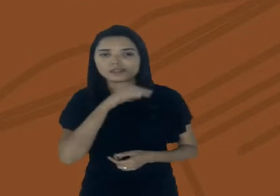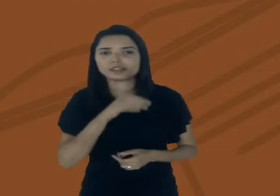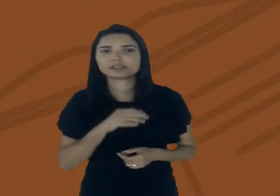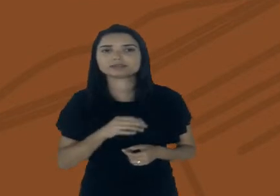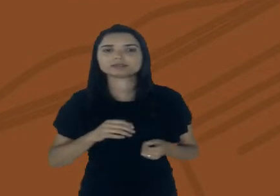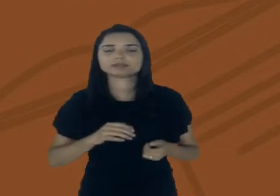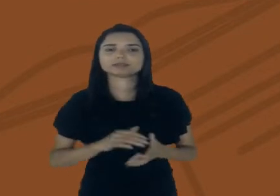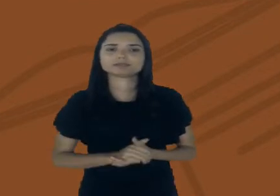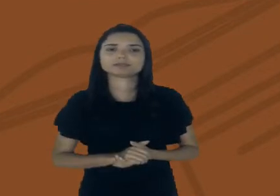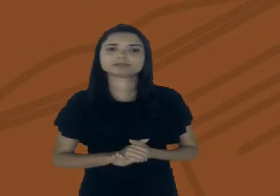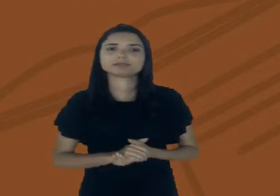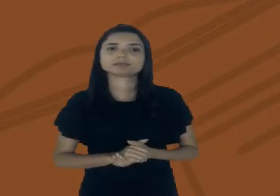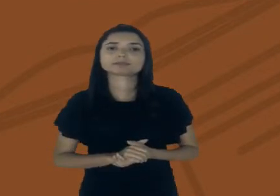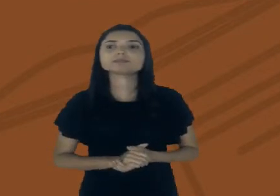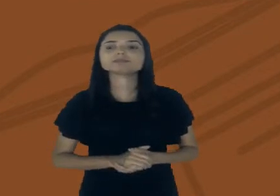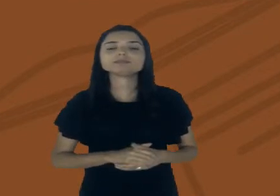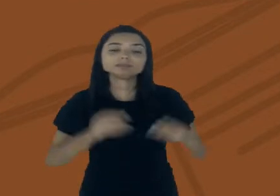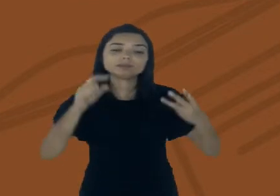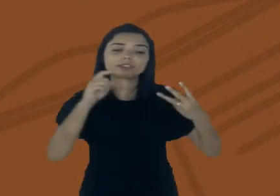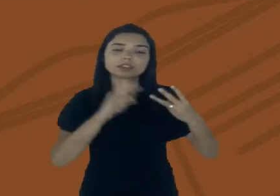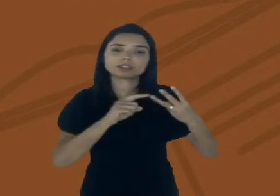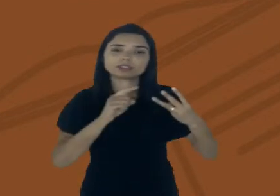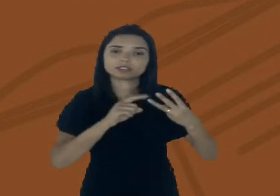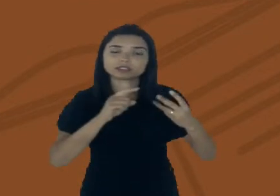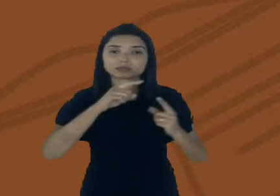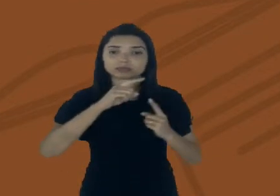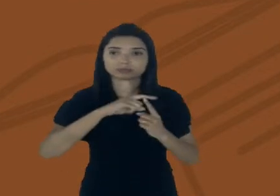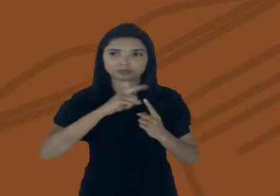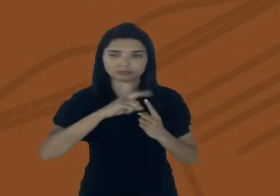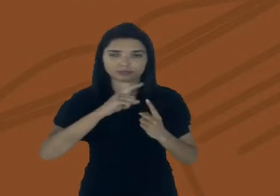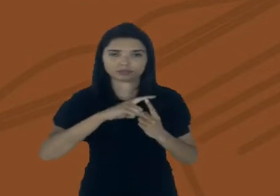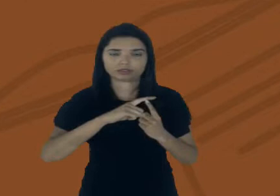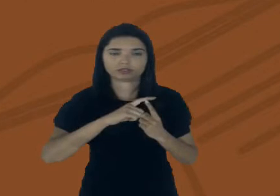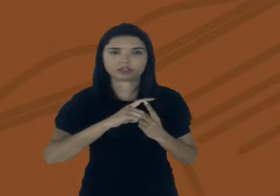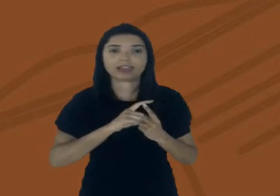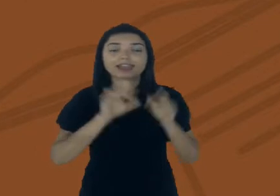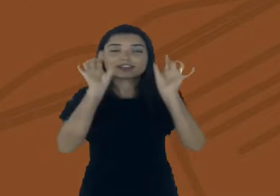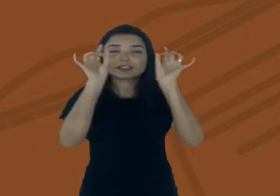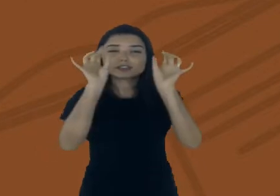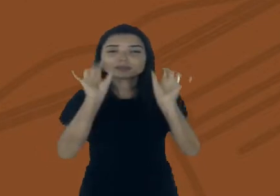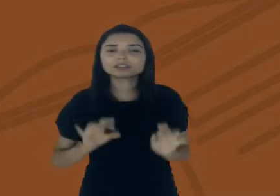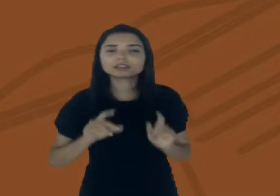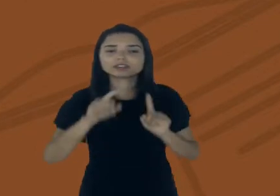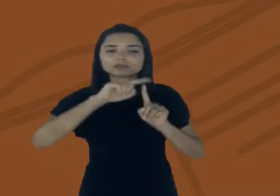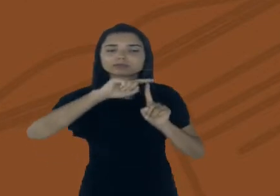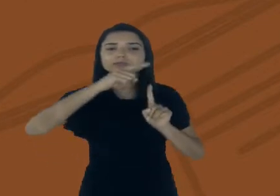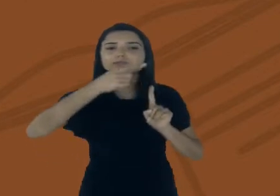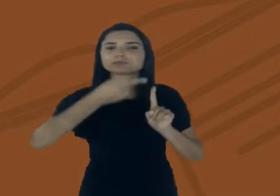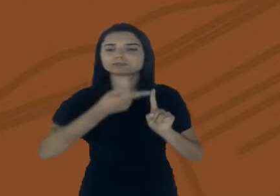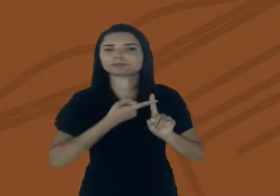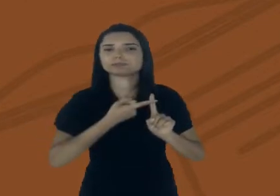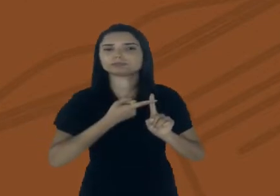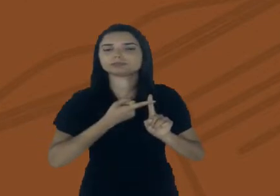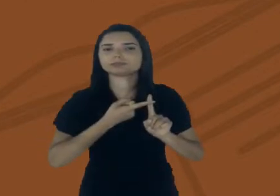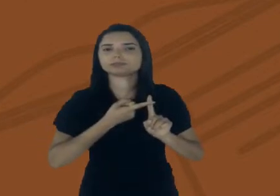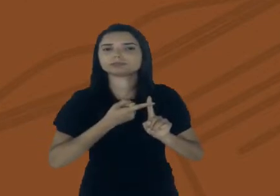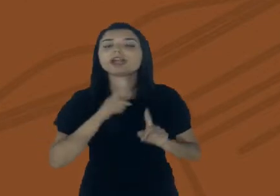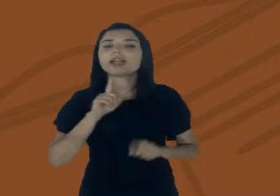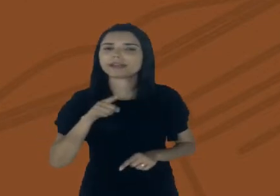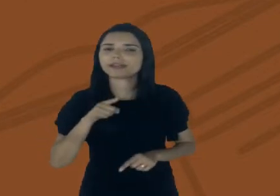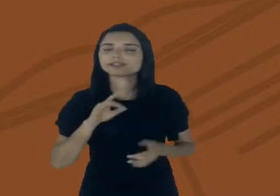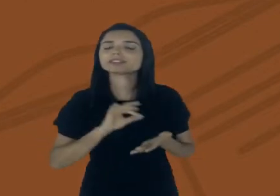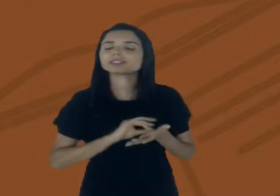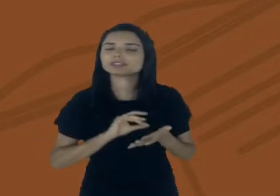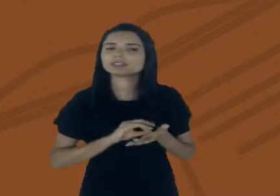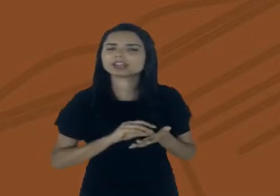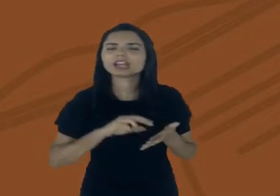E temos outro tipo de diabetes, que é um tipo bem aí específico, que é a diabetes gestacional. Isso mesmo. O